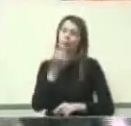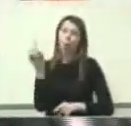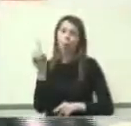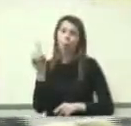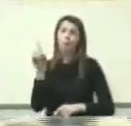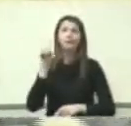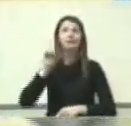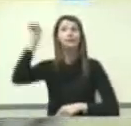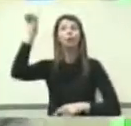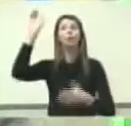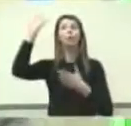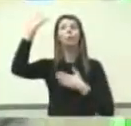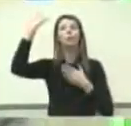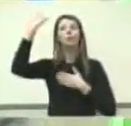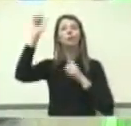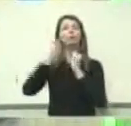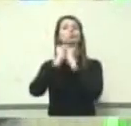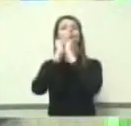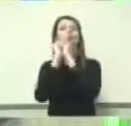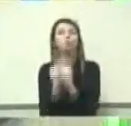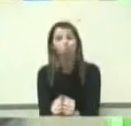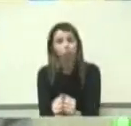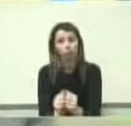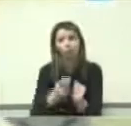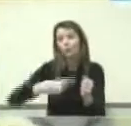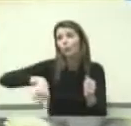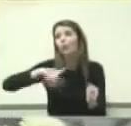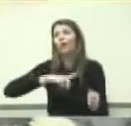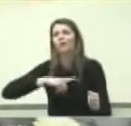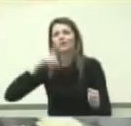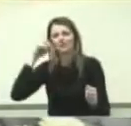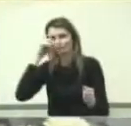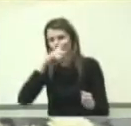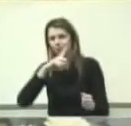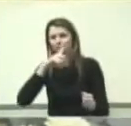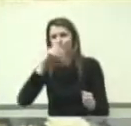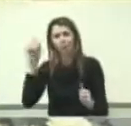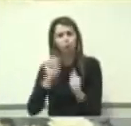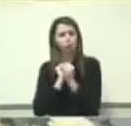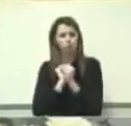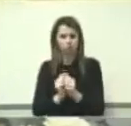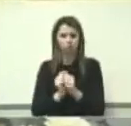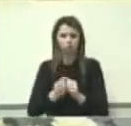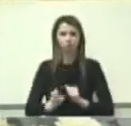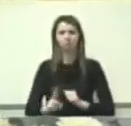estar conosco na tempestade aleluia